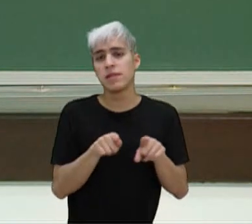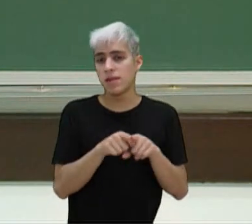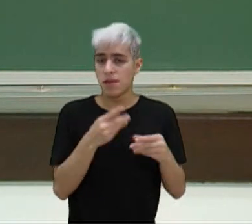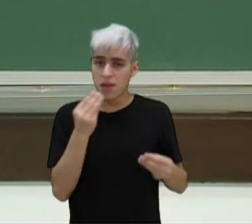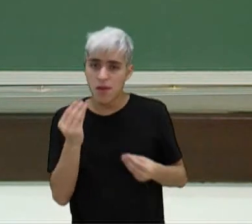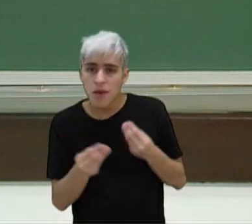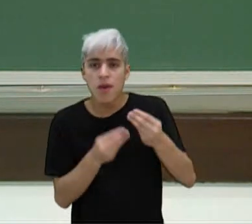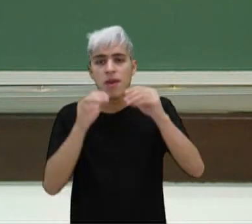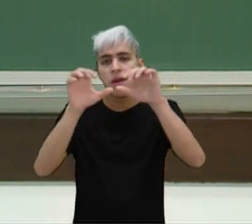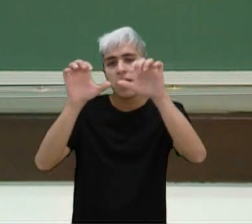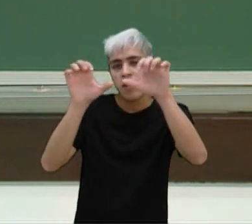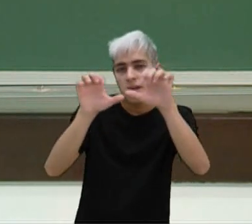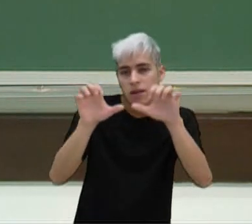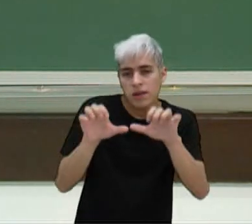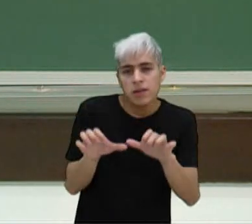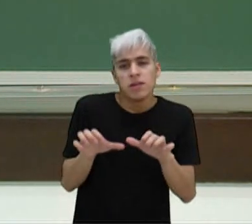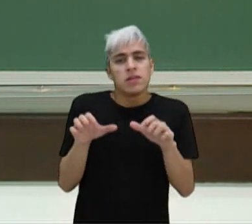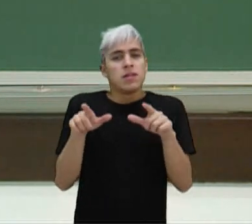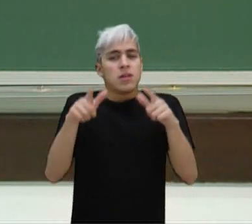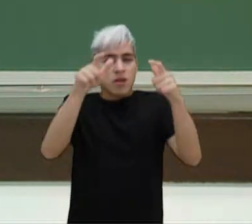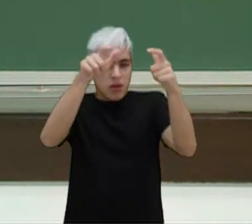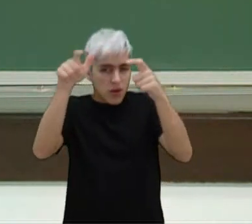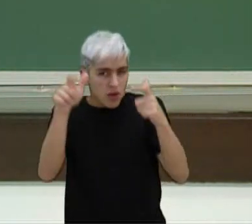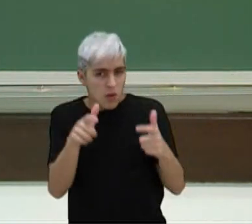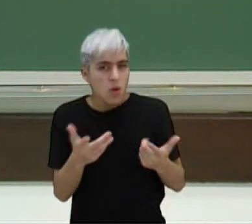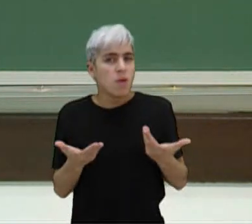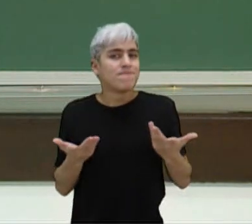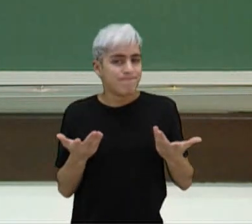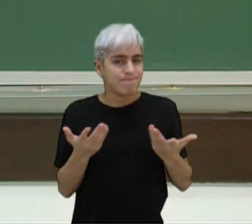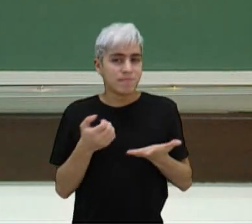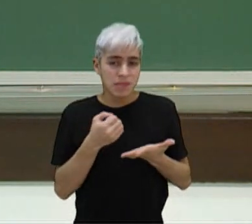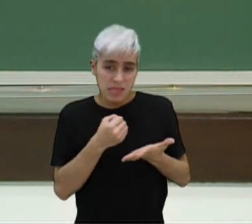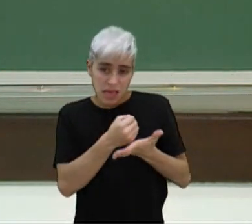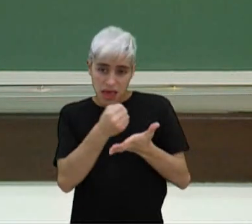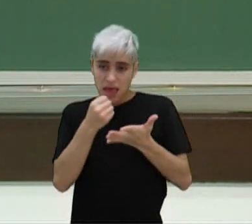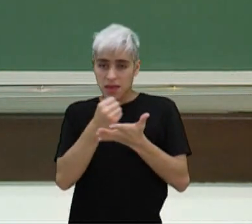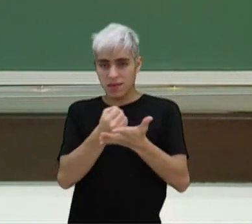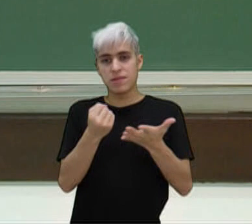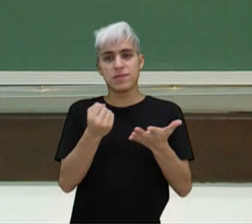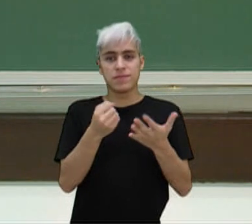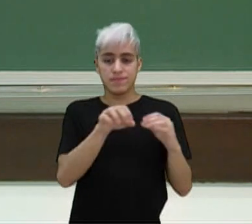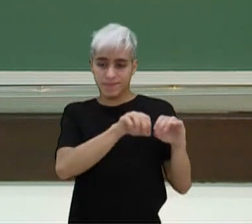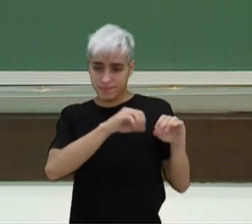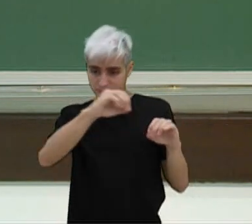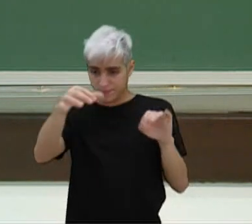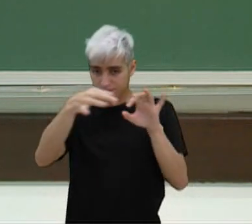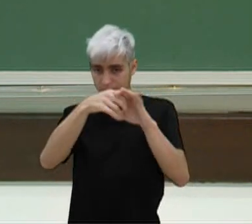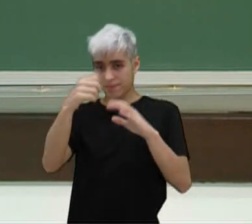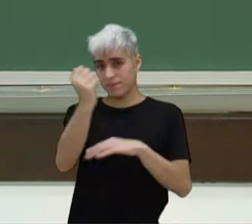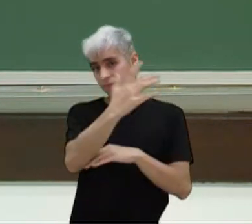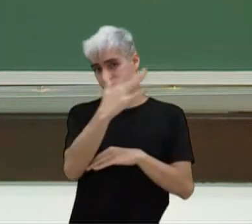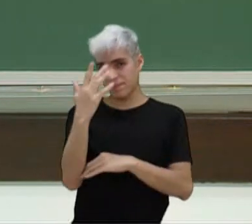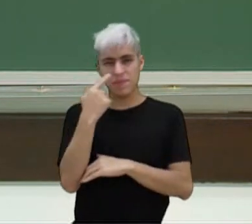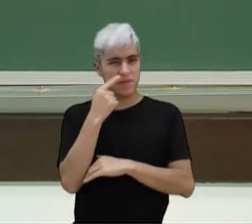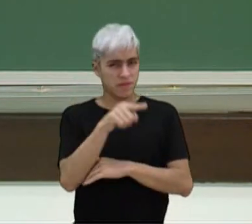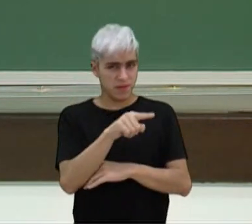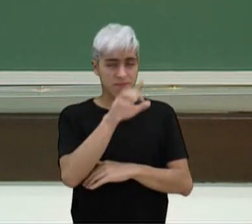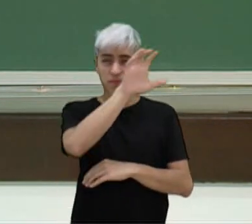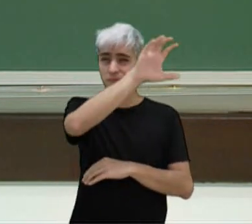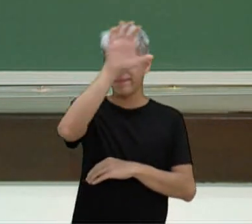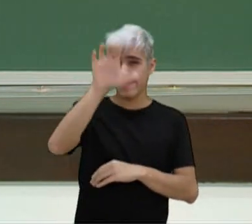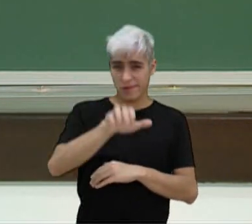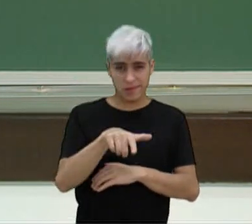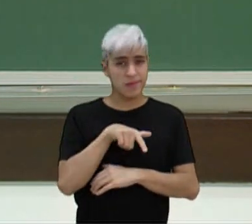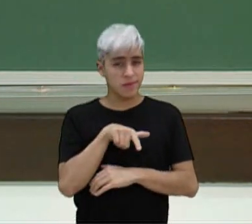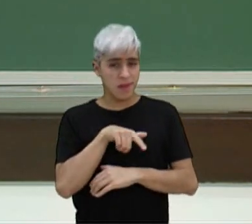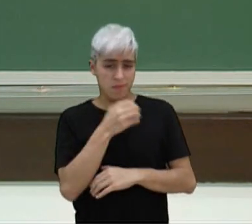da infraestrutura, né, nas regiões aí de atendimento de saneamento ambiental. Nós vimos que algumas regiões estão